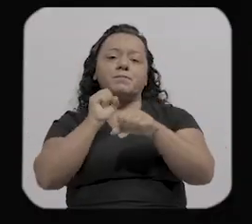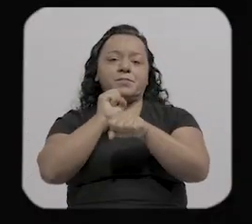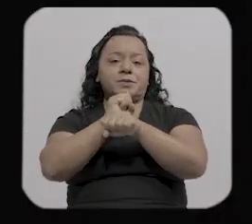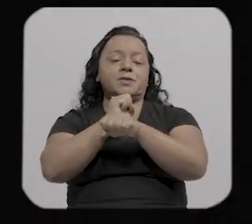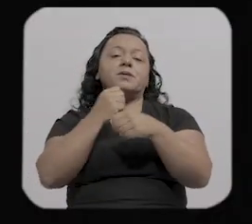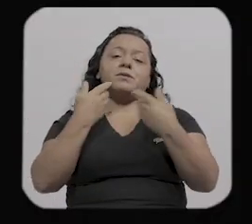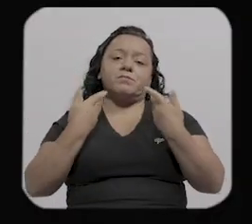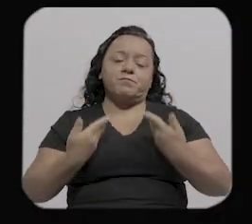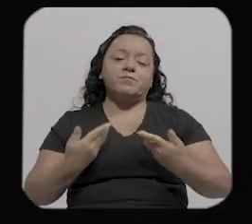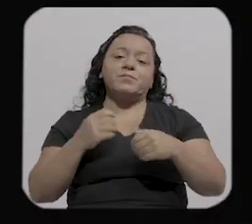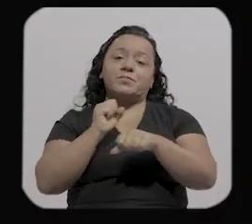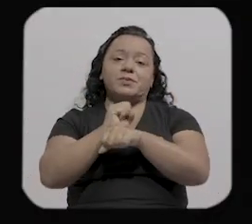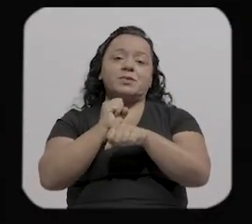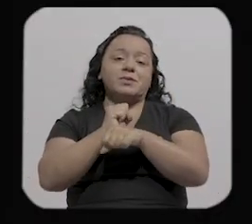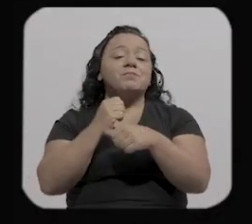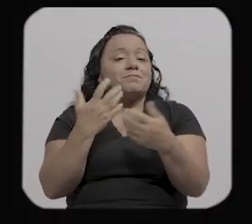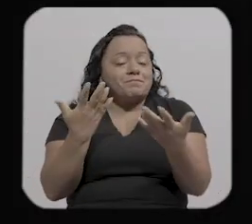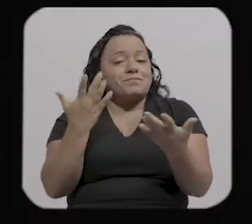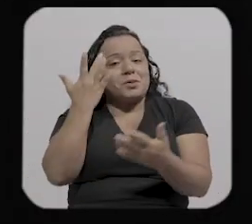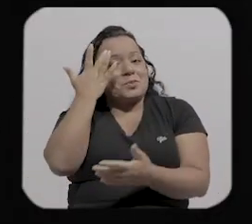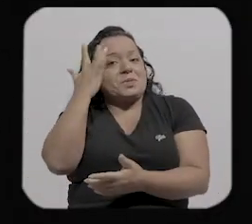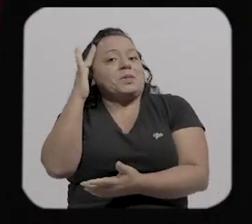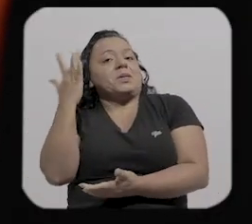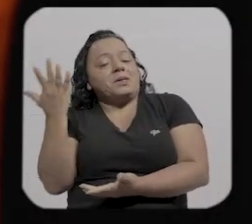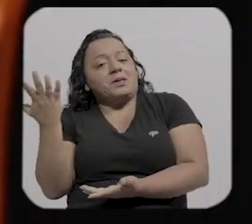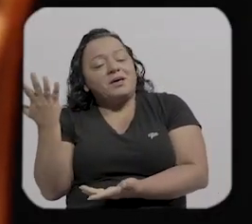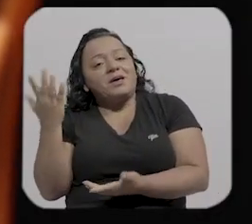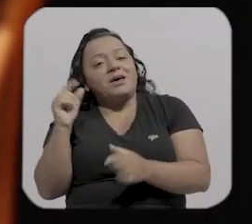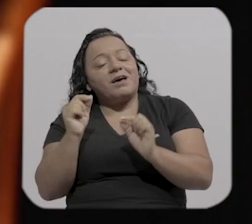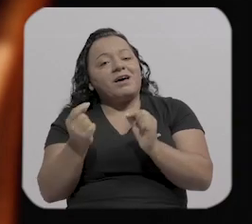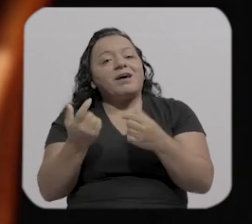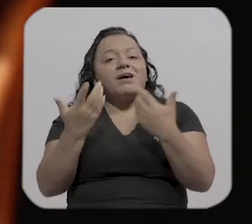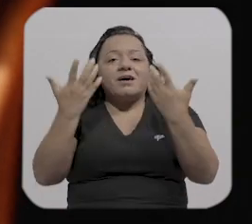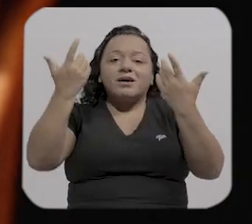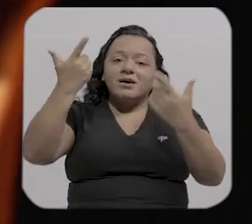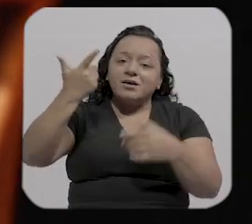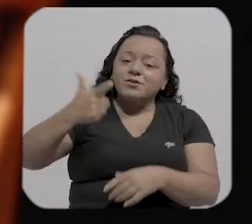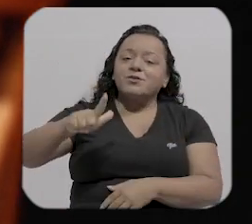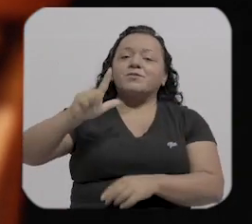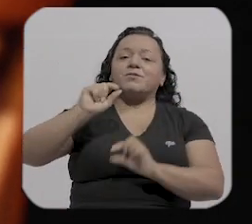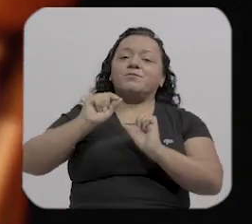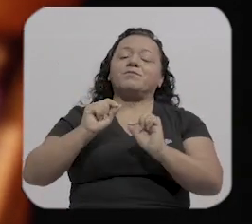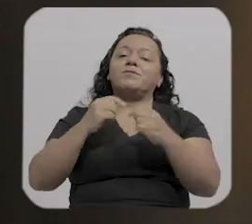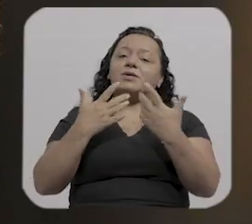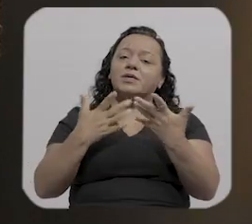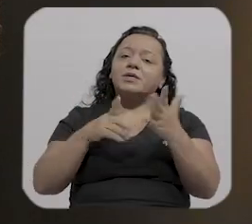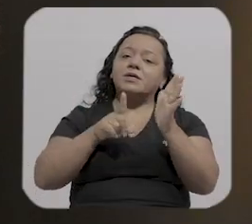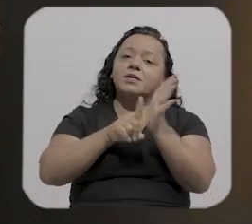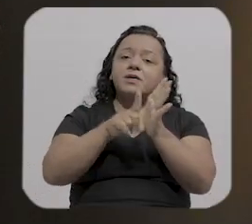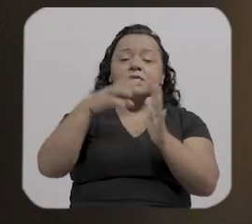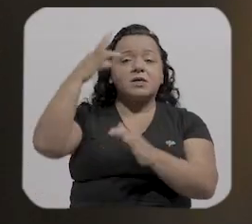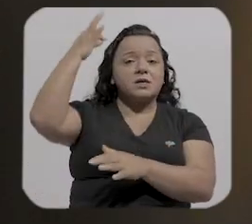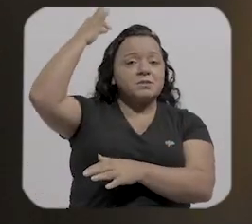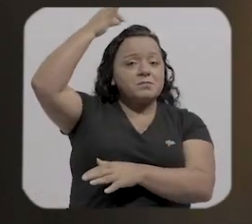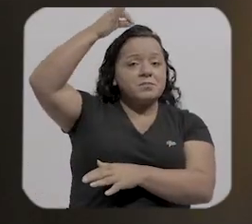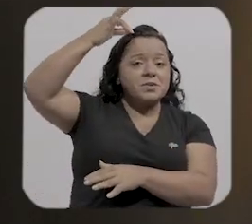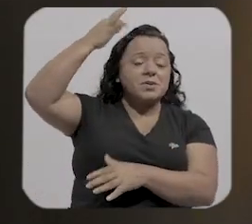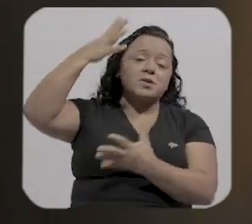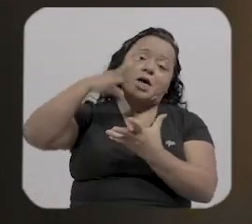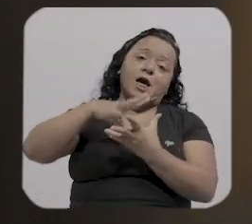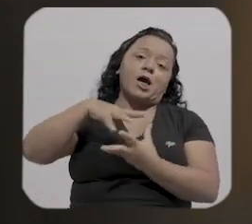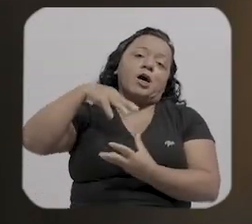aguardando. A gente volta a tocar novamente nessa questão espiritual, né? Quem sabe?